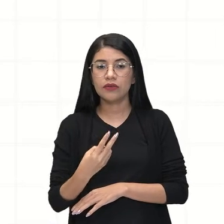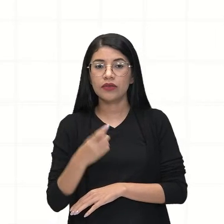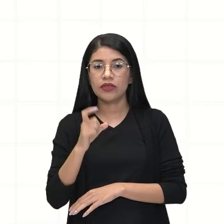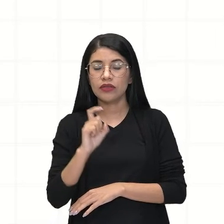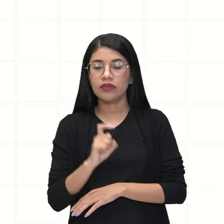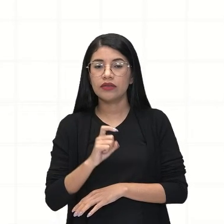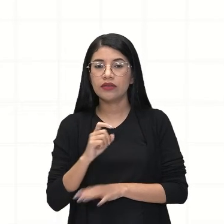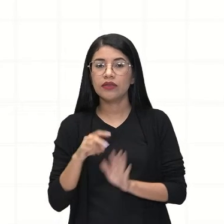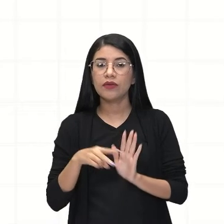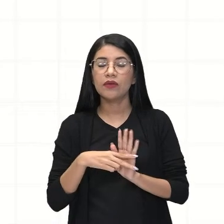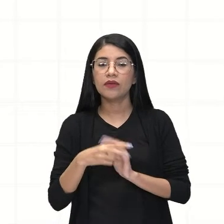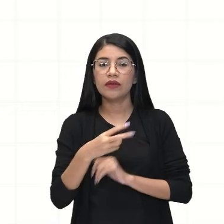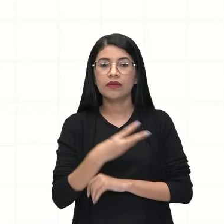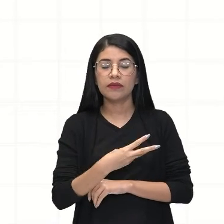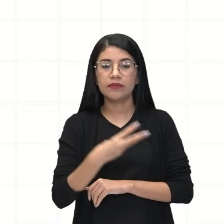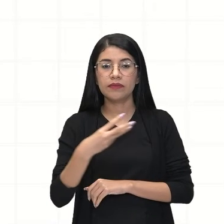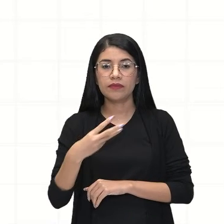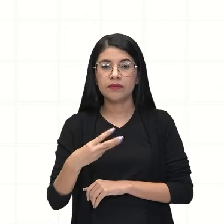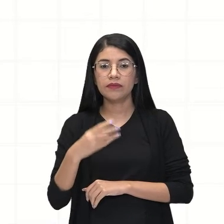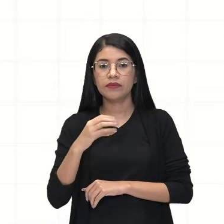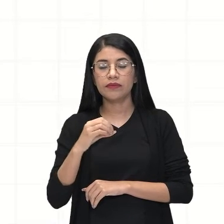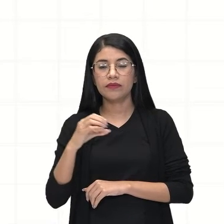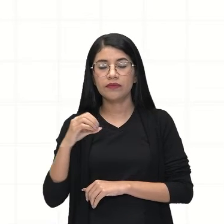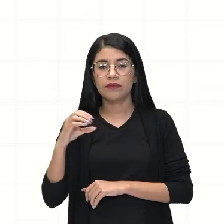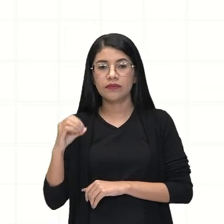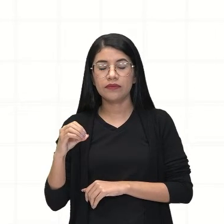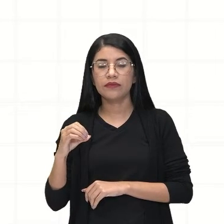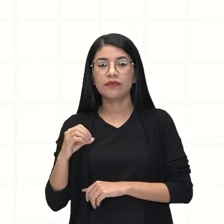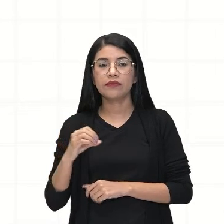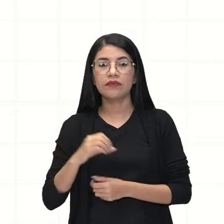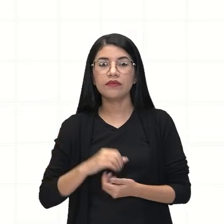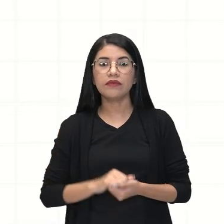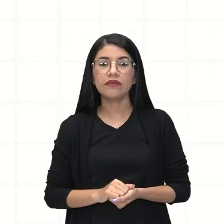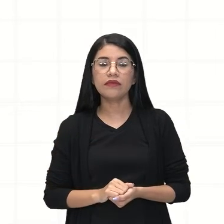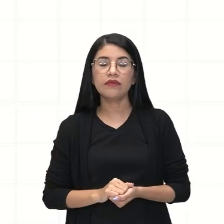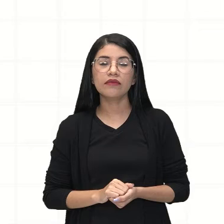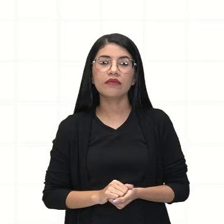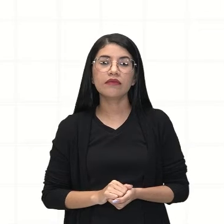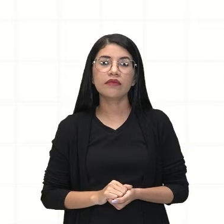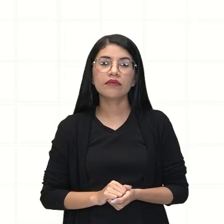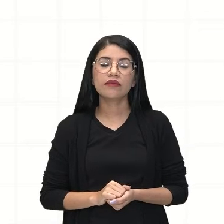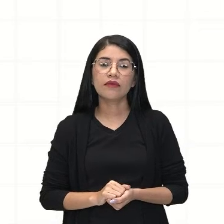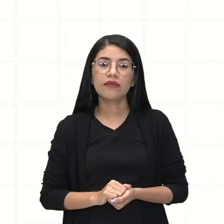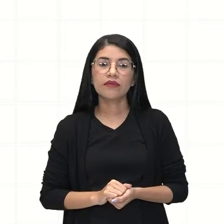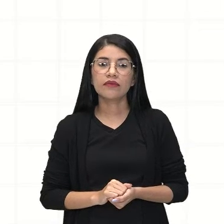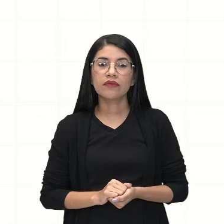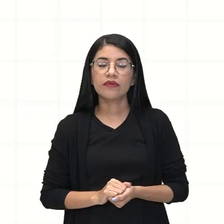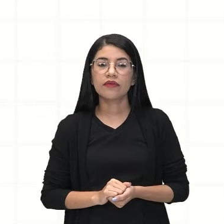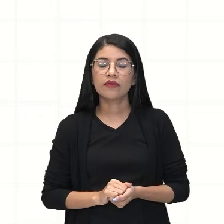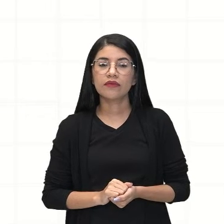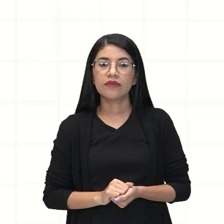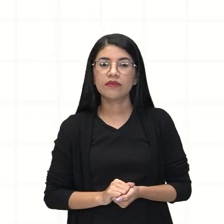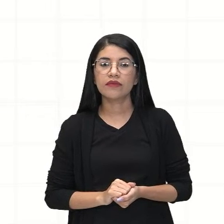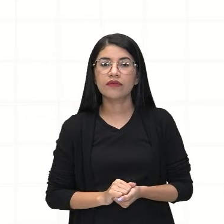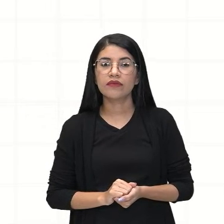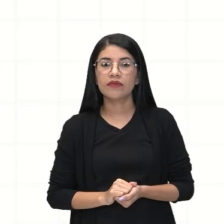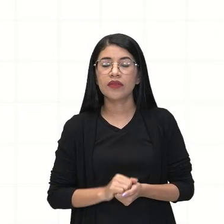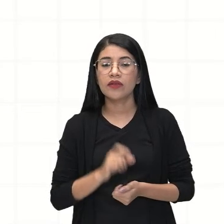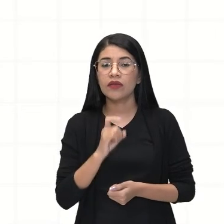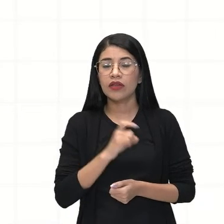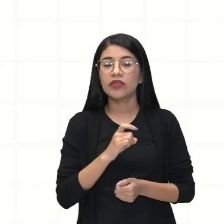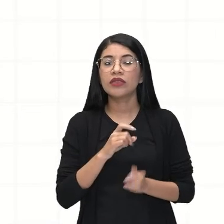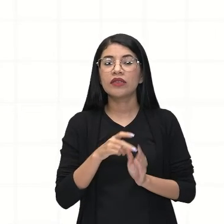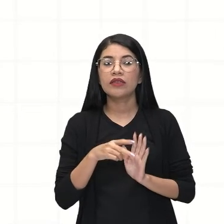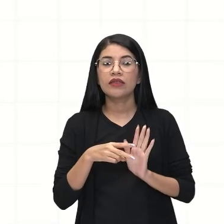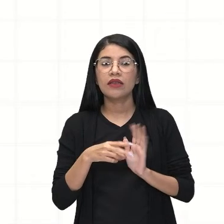472x igual a 33.000, porque é 330 vezes 100. Então, fazendo a divisão aqui